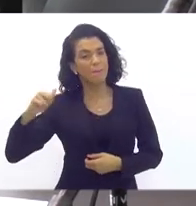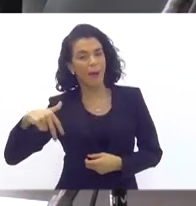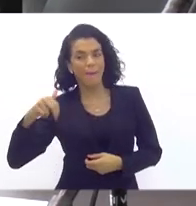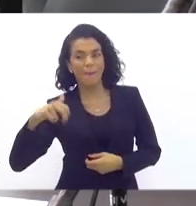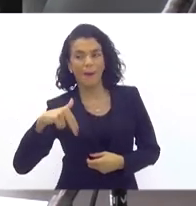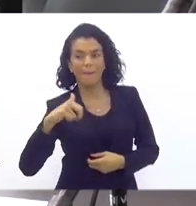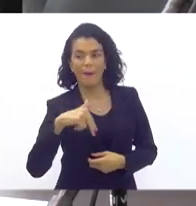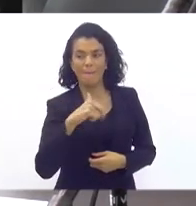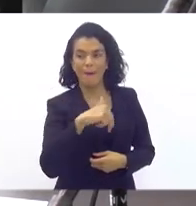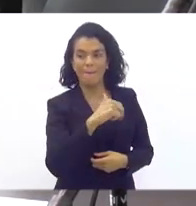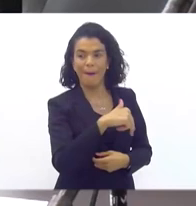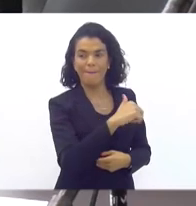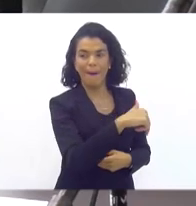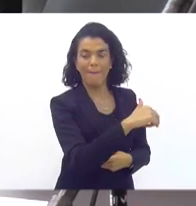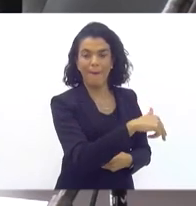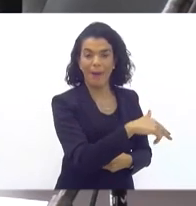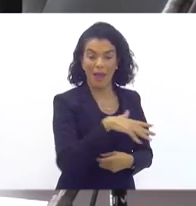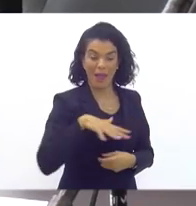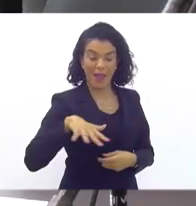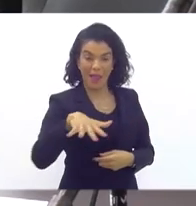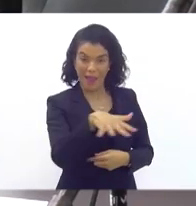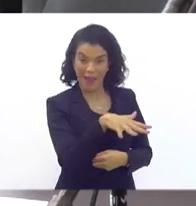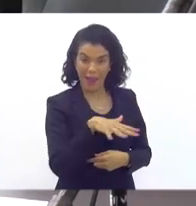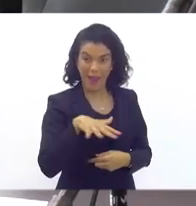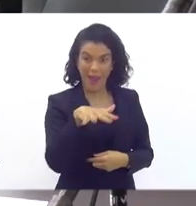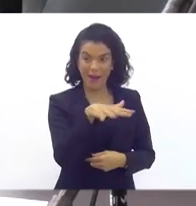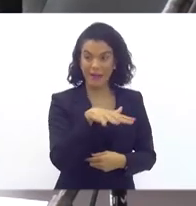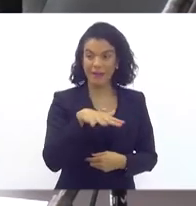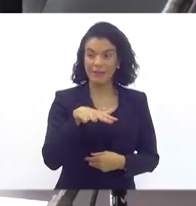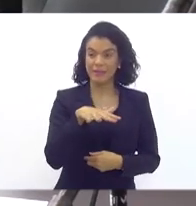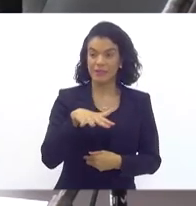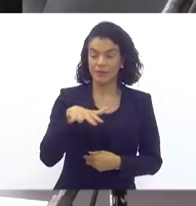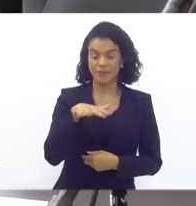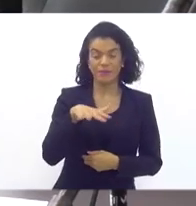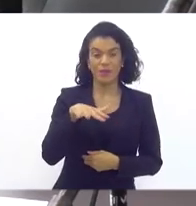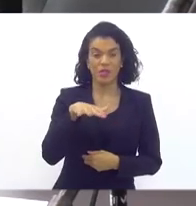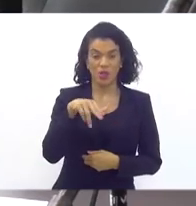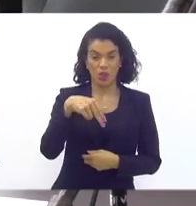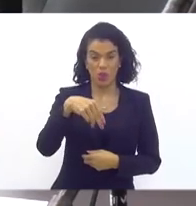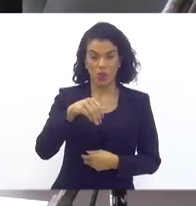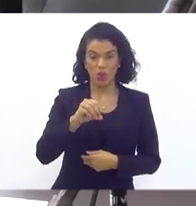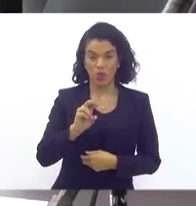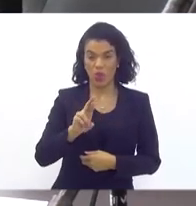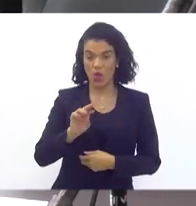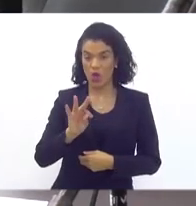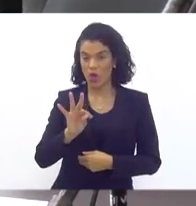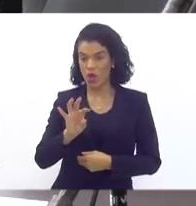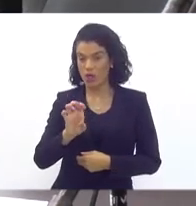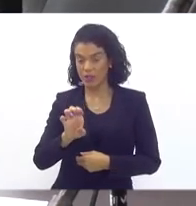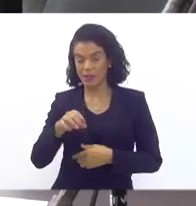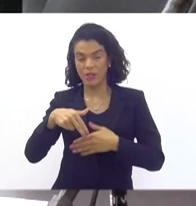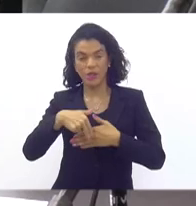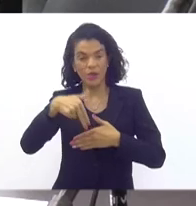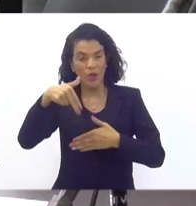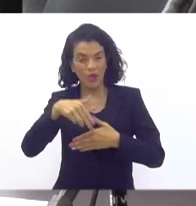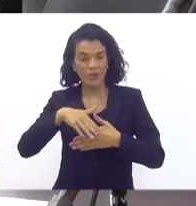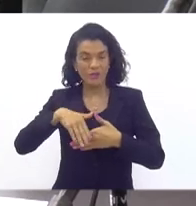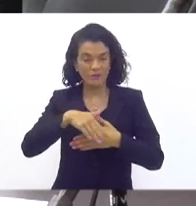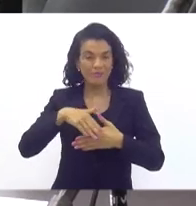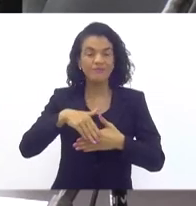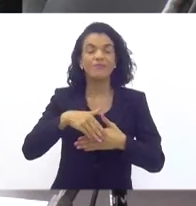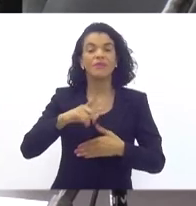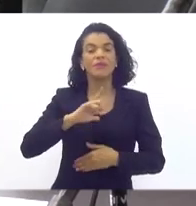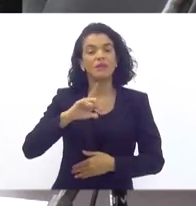e na nossa área inclusive que é na zona norte você tem obras